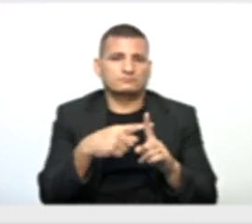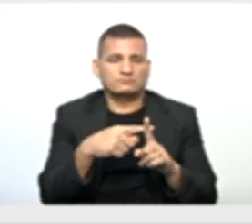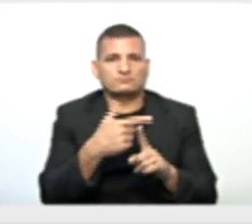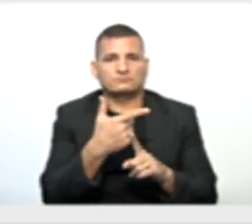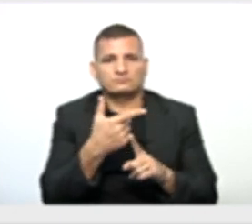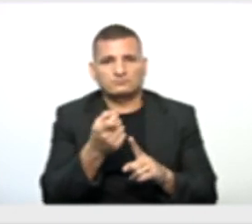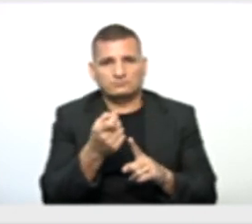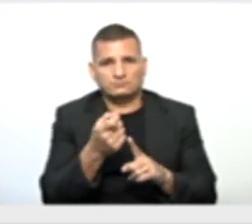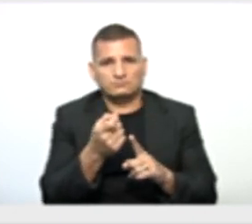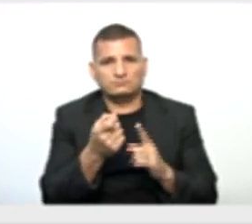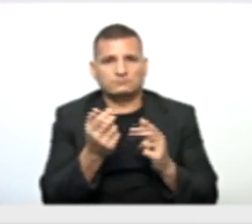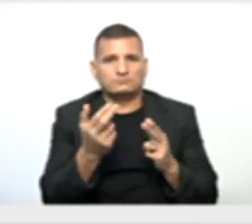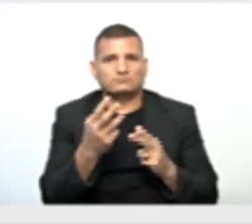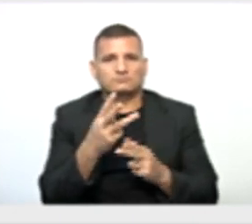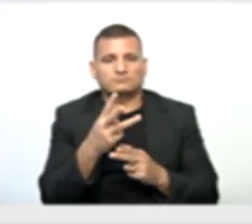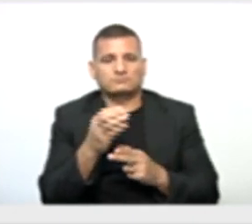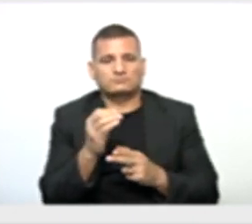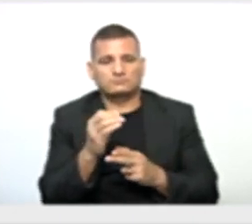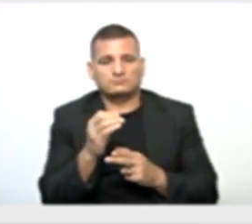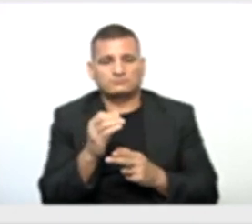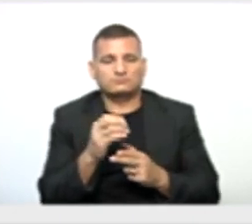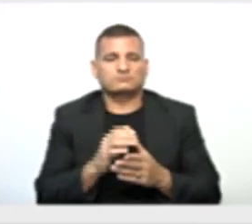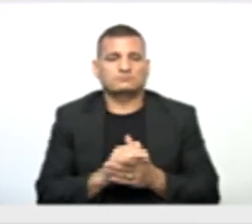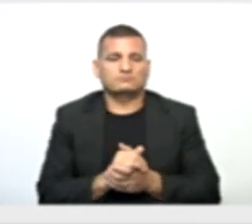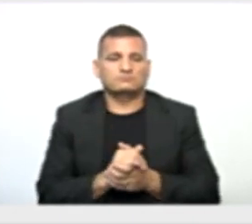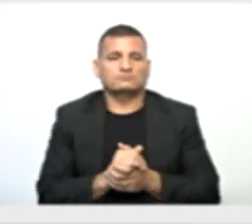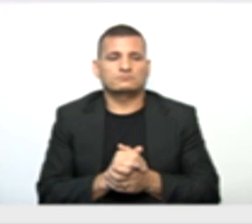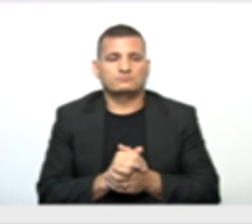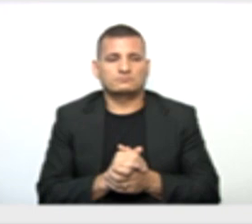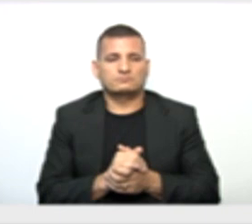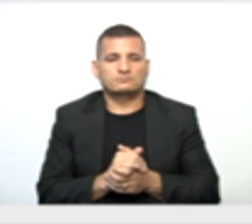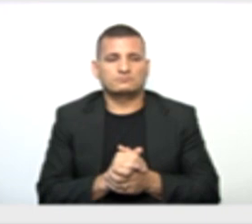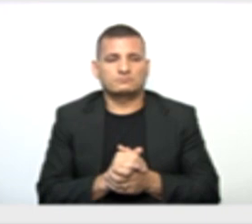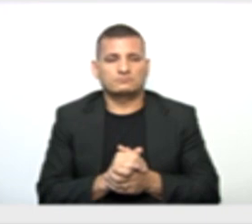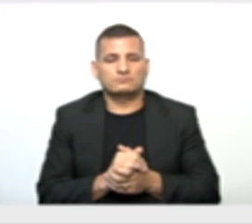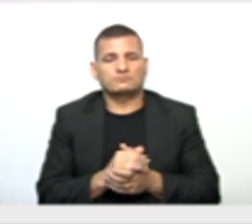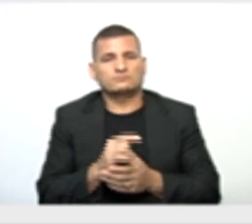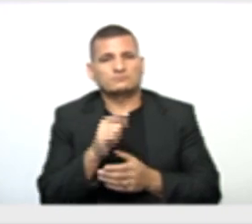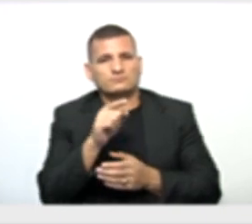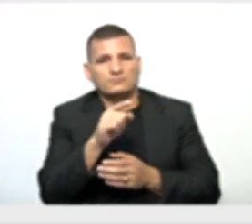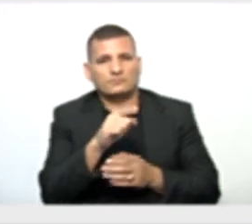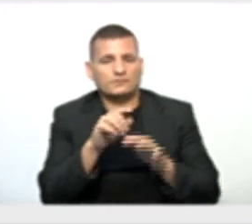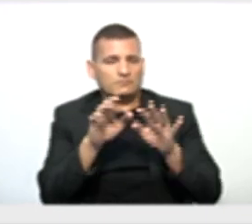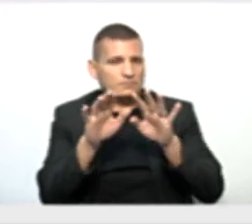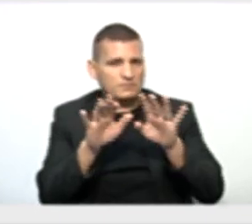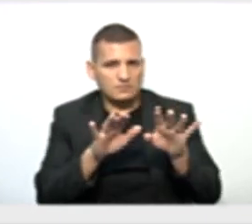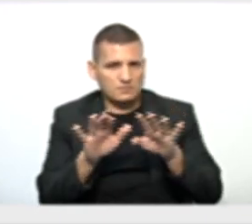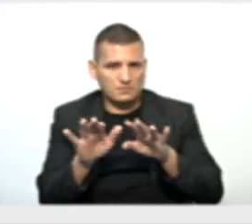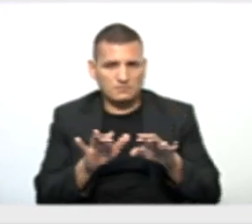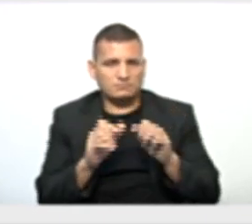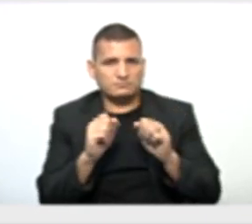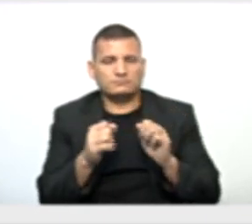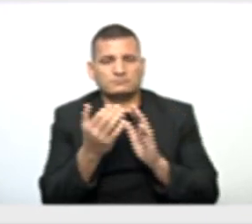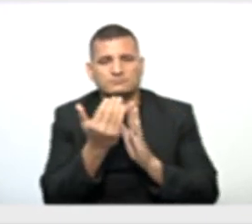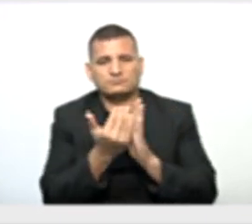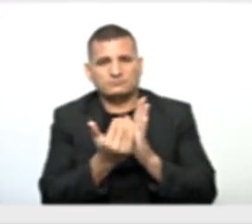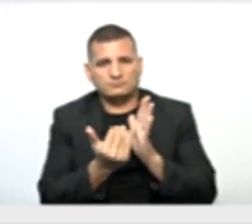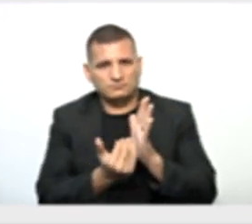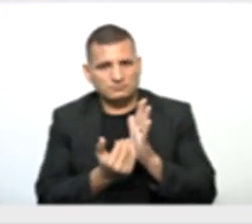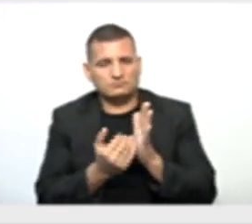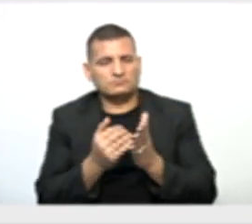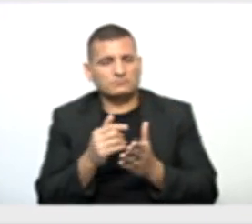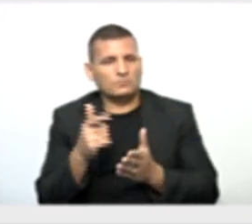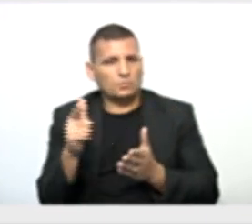Deixa eu colocar um espaço aqui. Bom, a partir desse editor de texto, então, nós podemos escrever programas mais complexos.